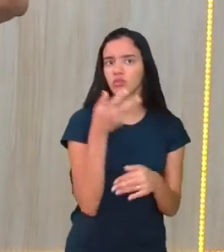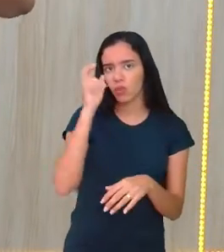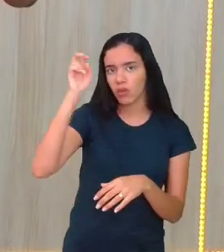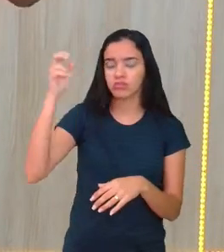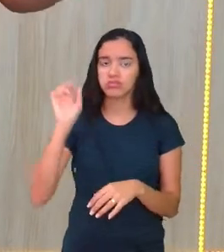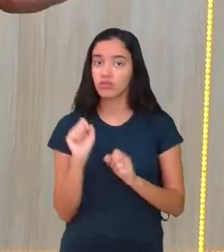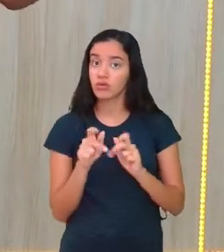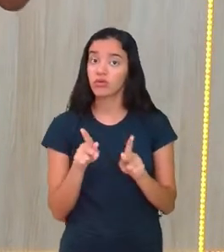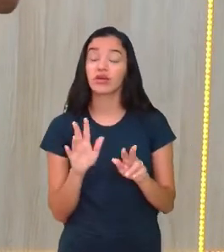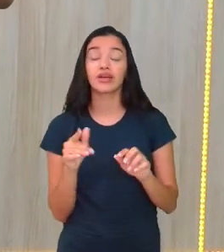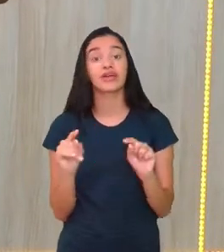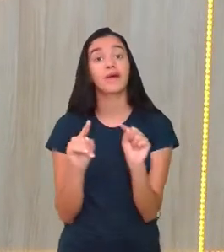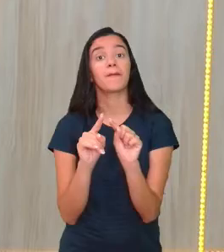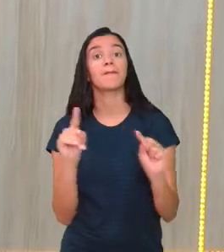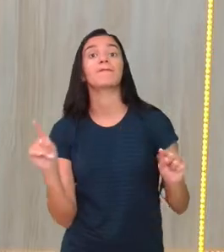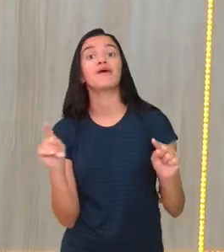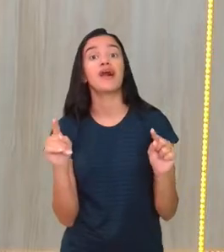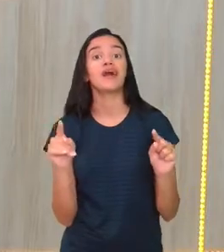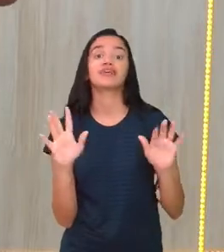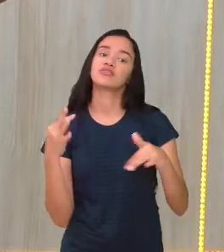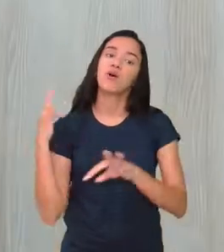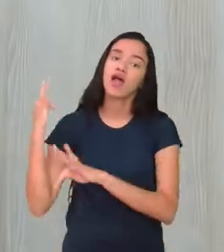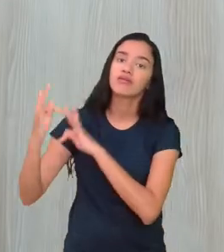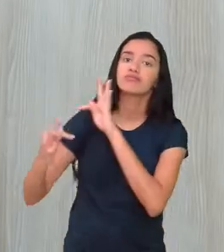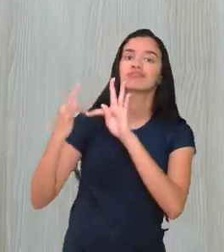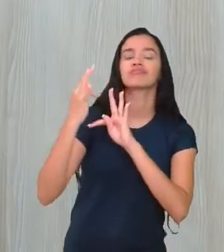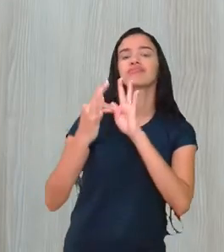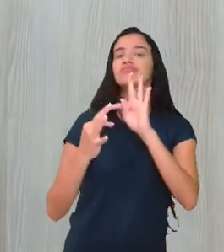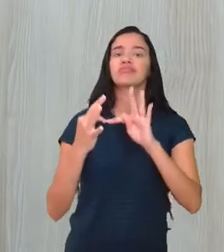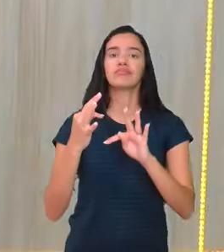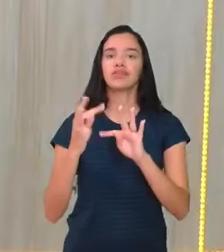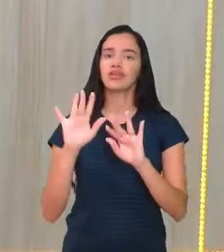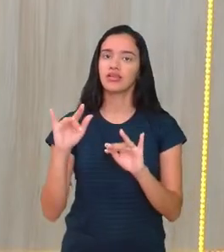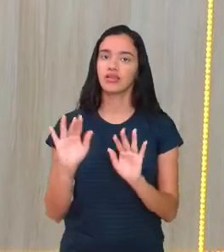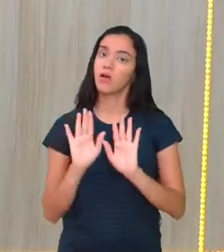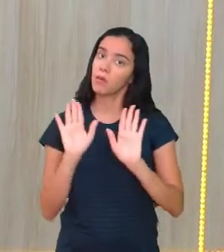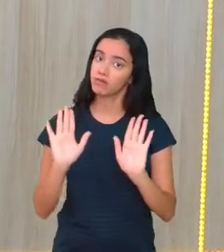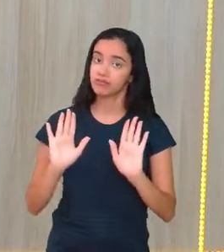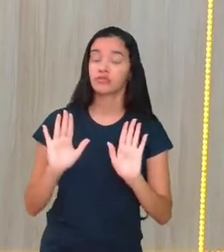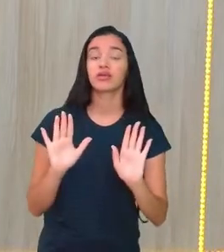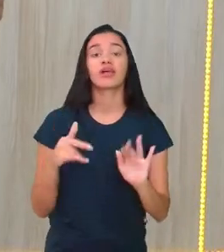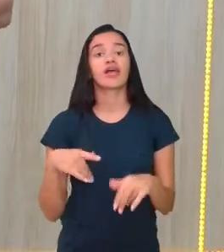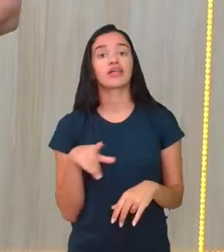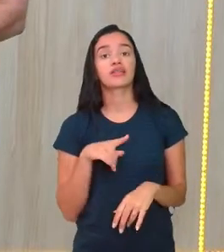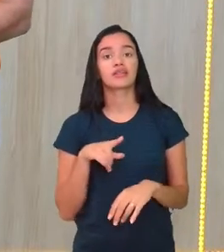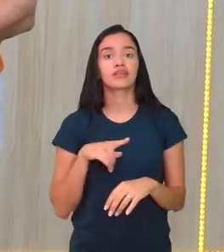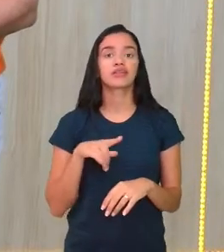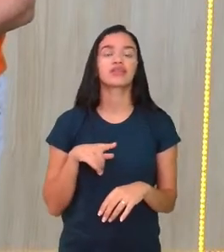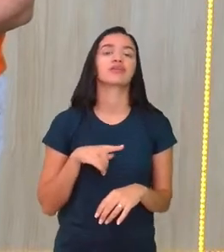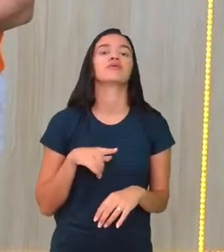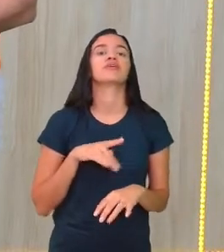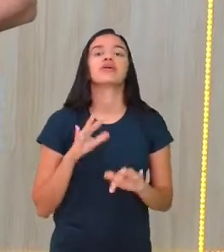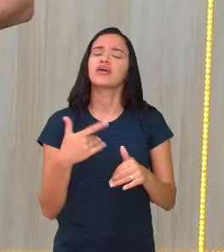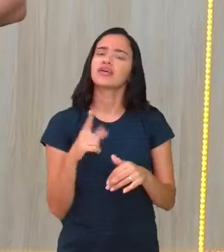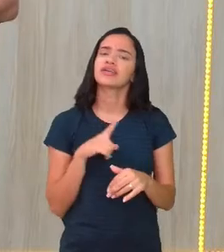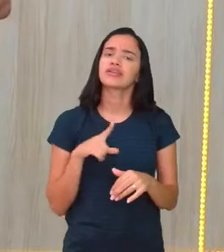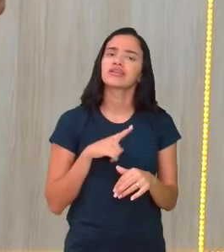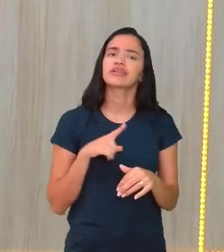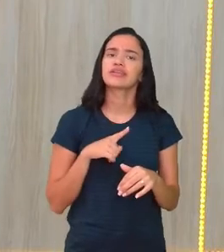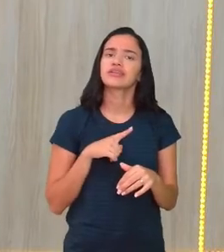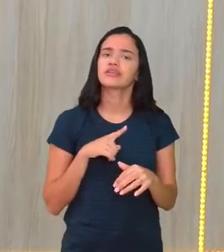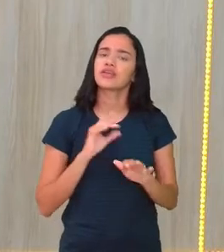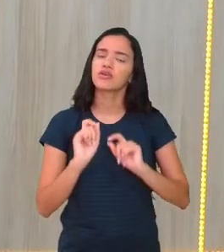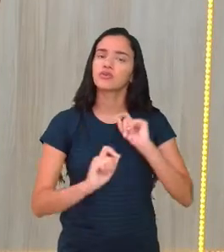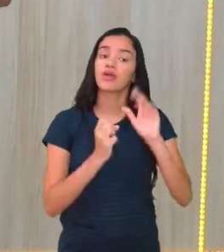tá? Só que não é mais tradicional, não é mais a tradicional, já é uma música autoral que tem uma